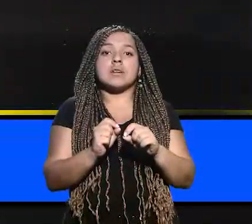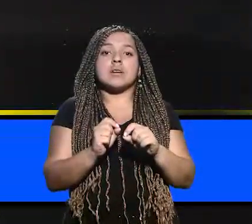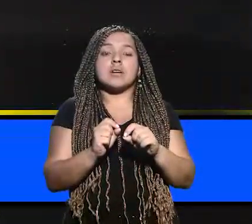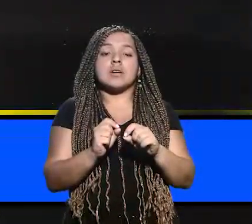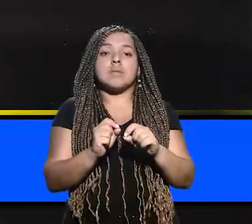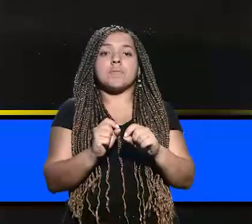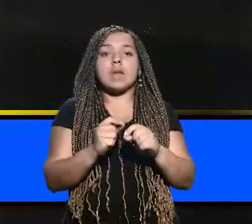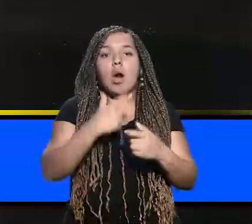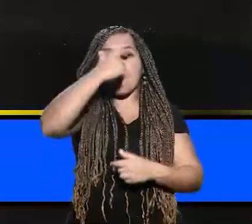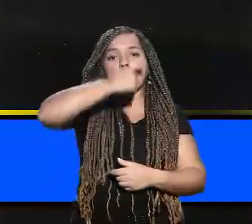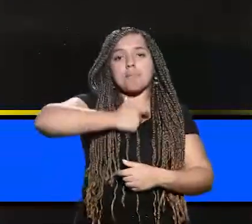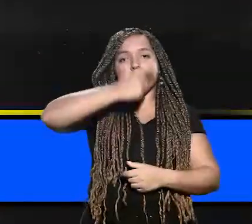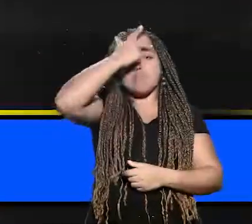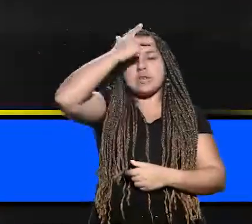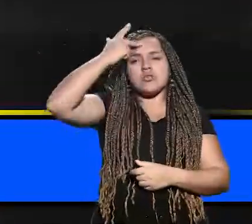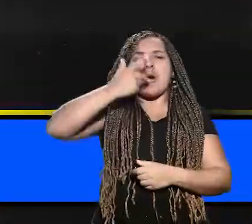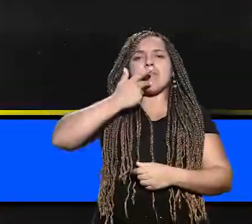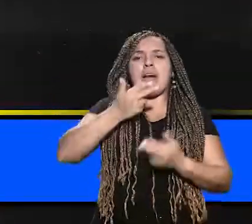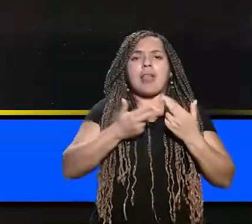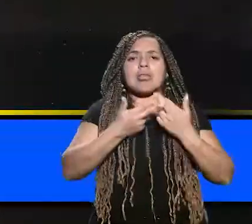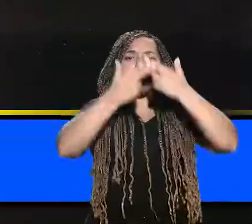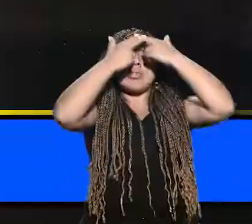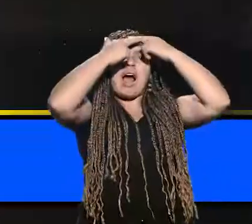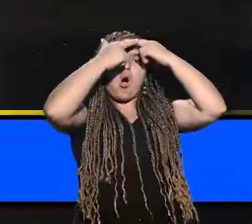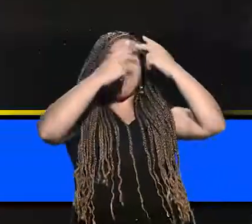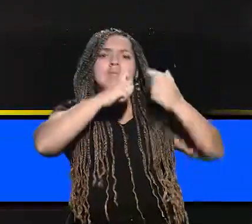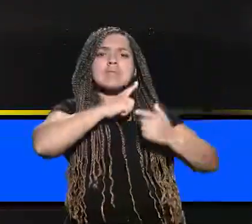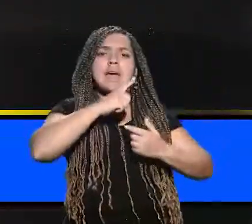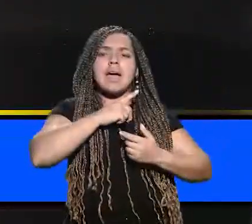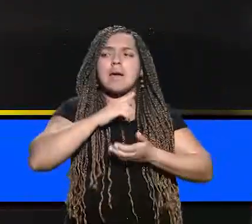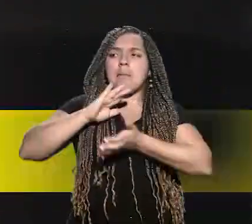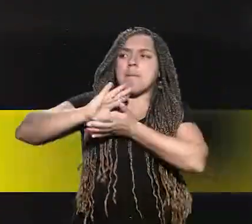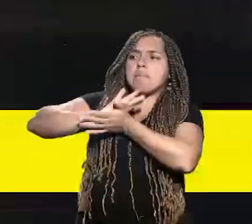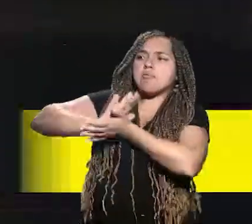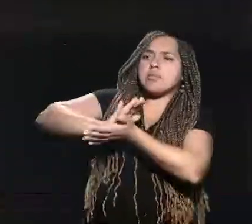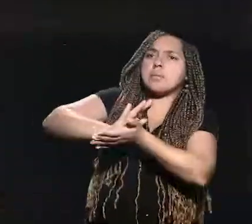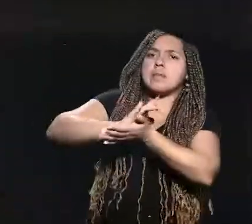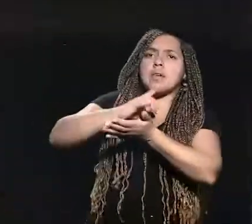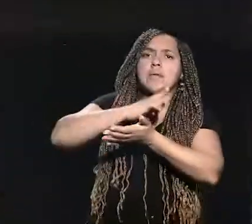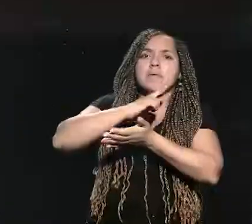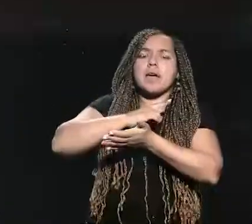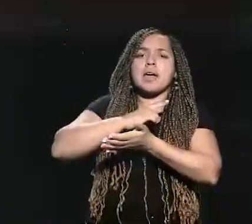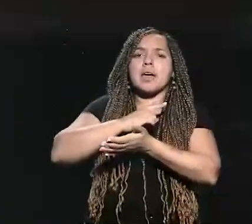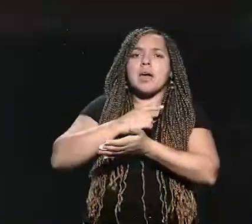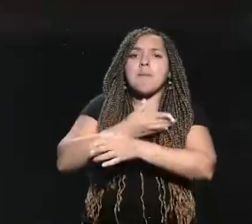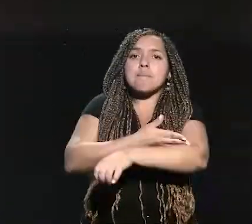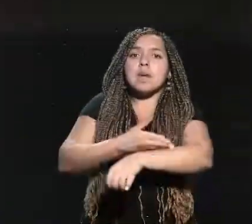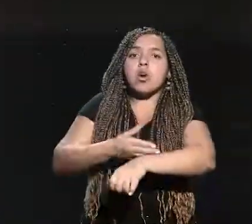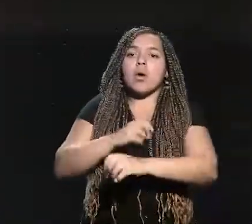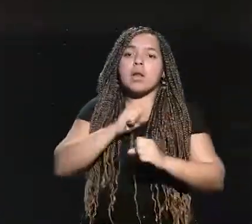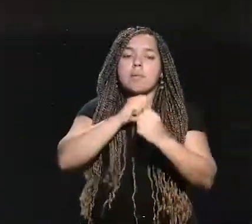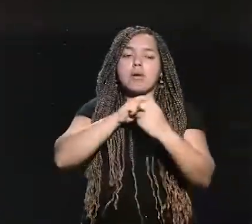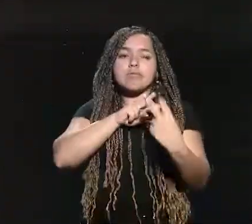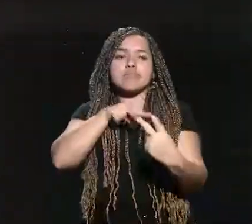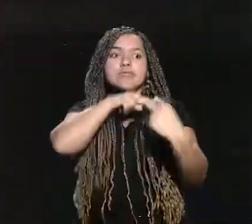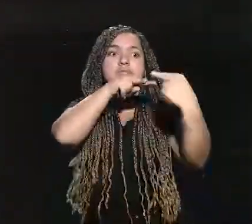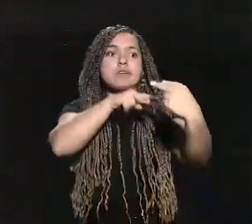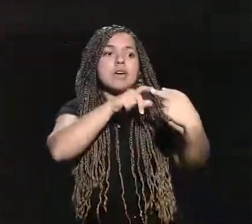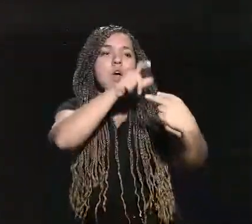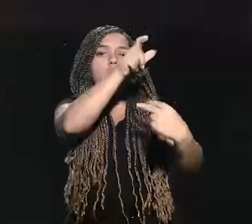disciplina sobre relação racial, sobre racismo, né? E mais ainda a questão de, às vezes, o